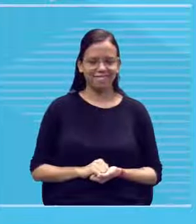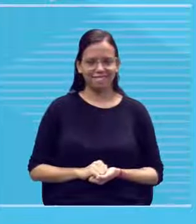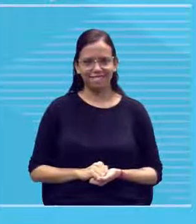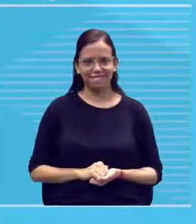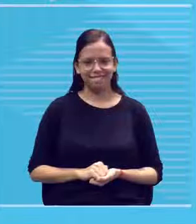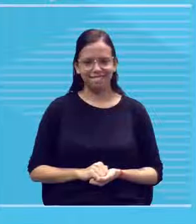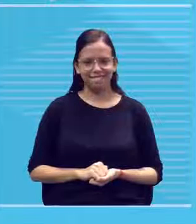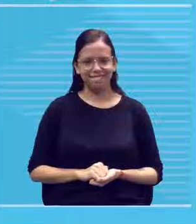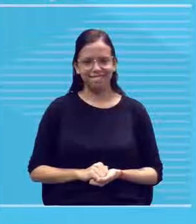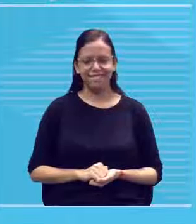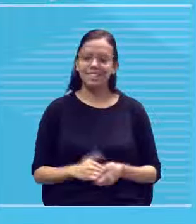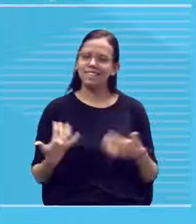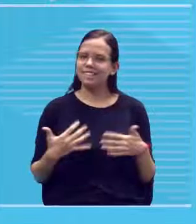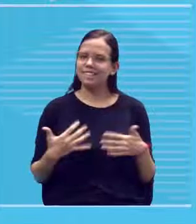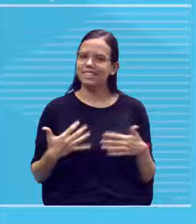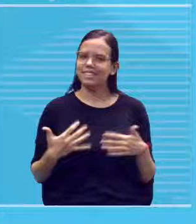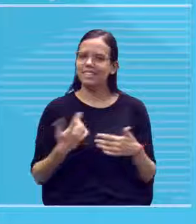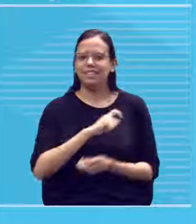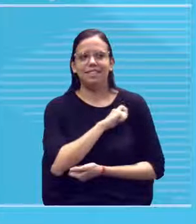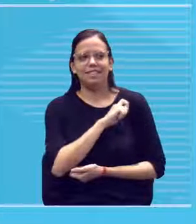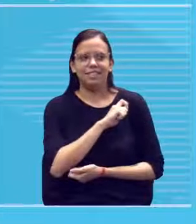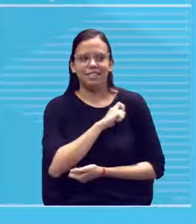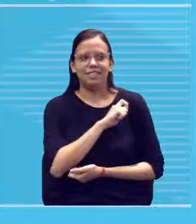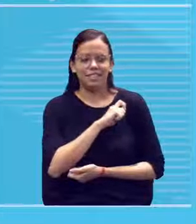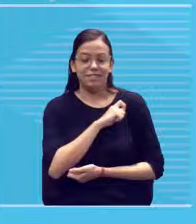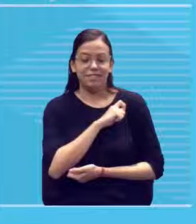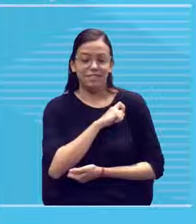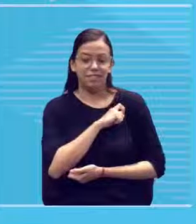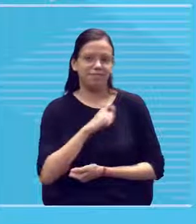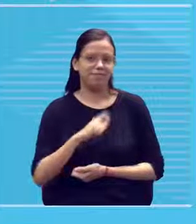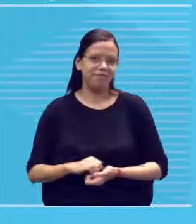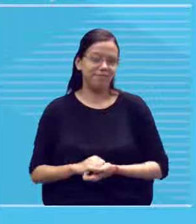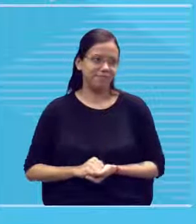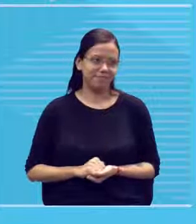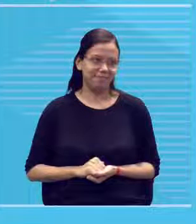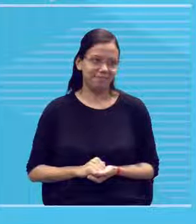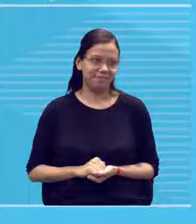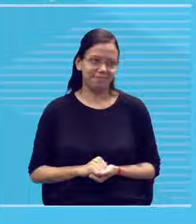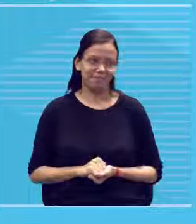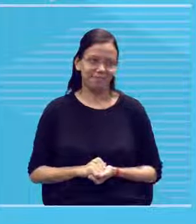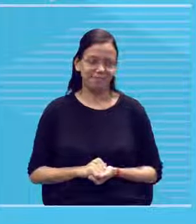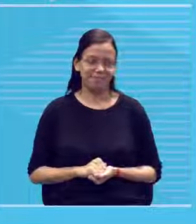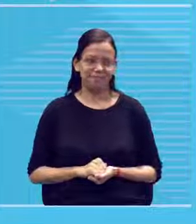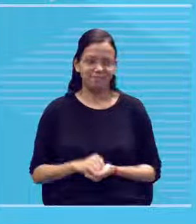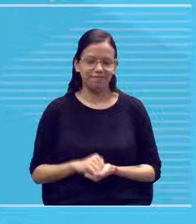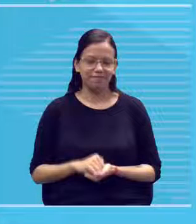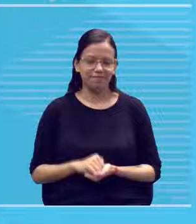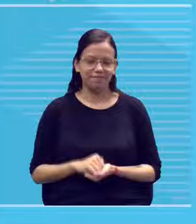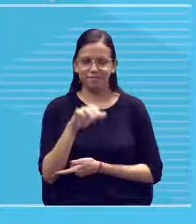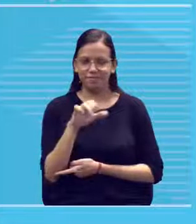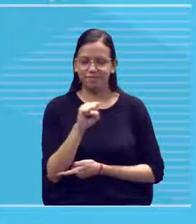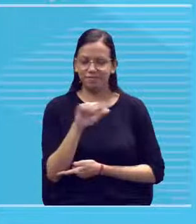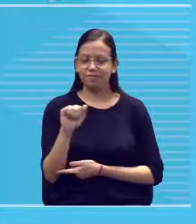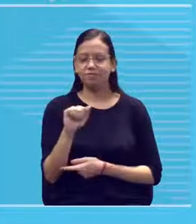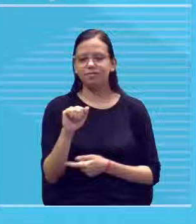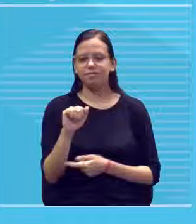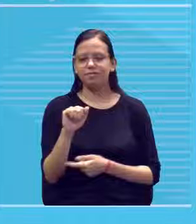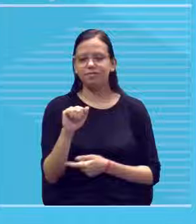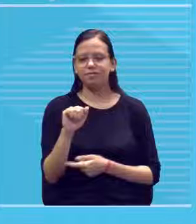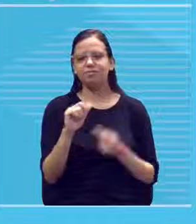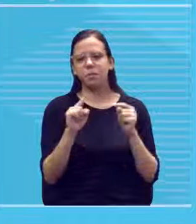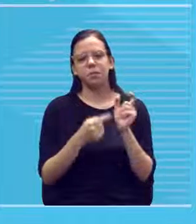Oi Eita turminha linda ali essa se reportando o que já foi